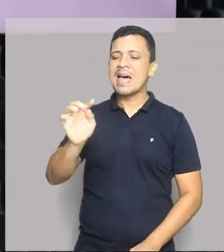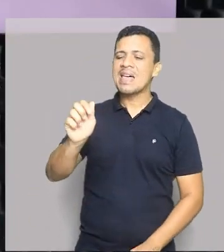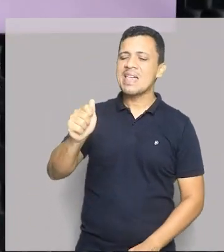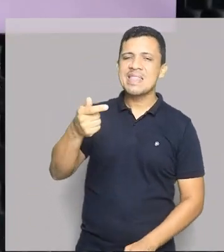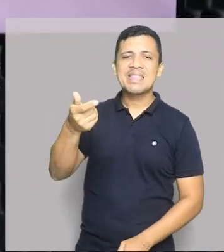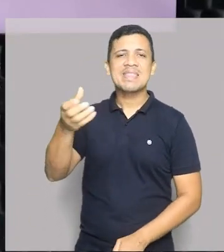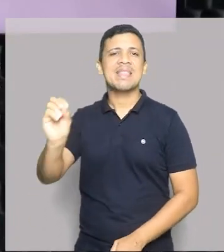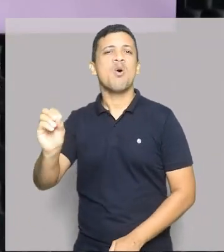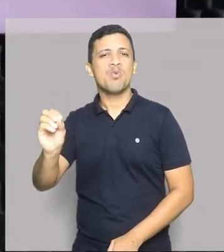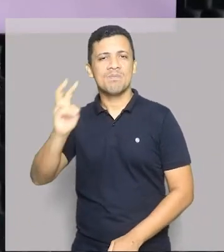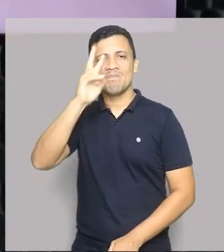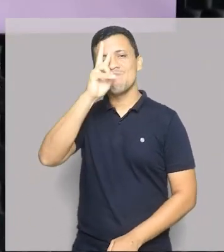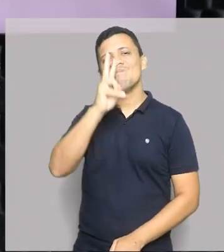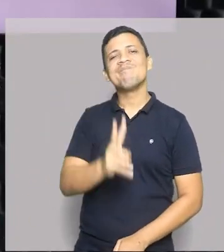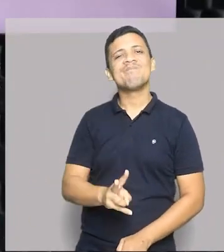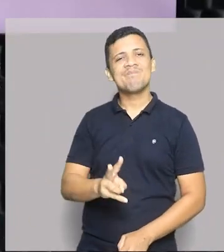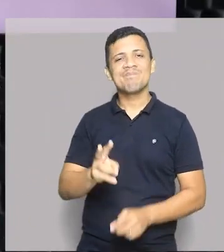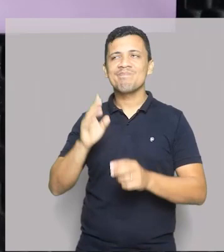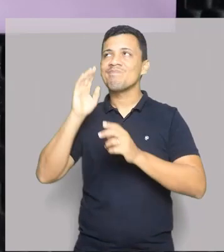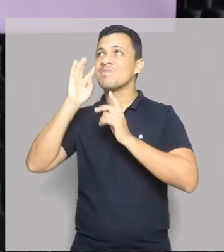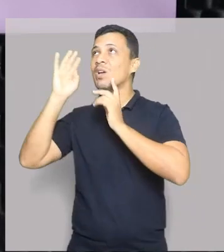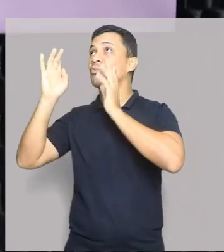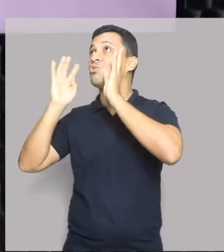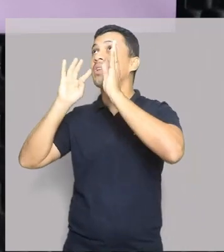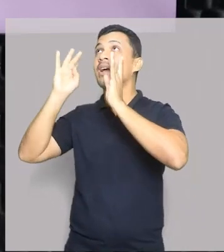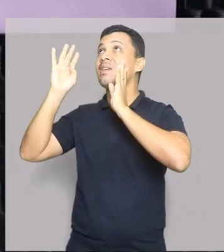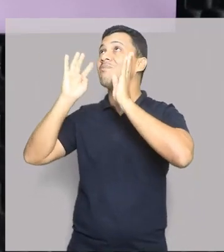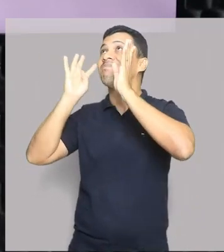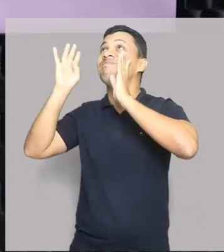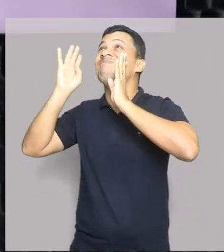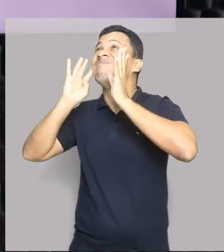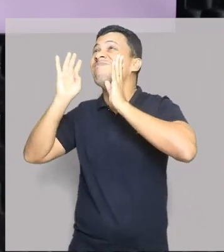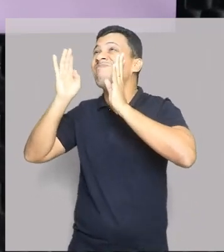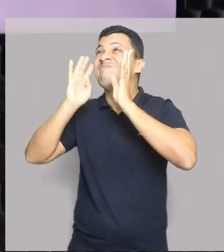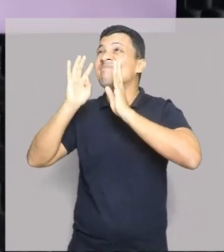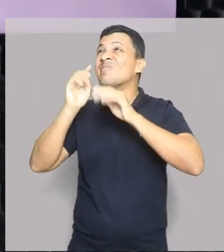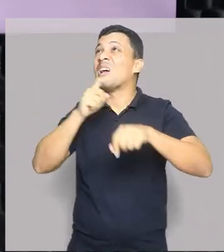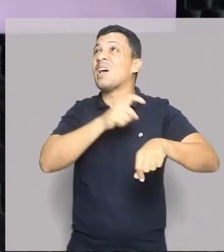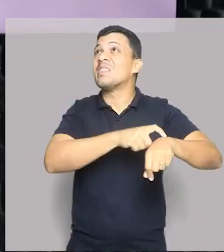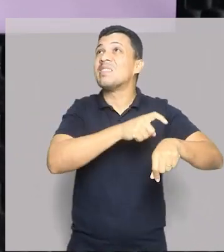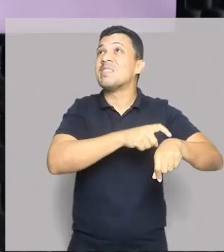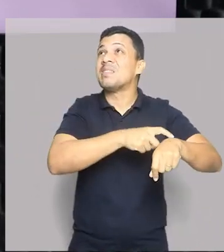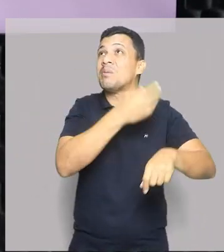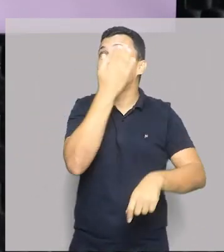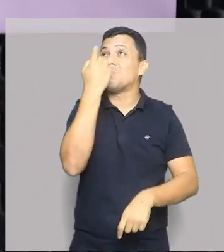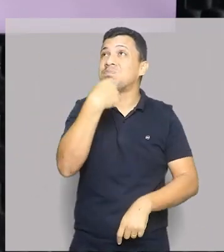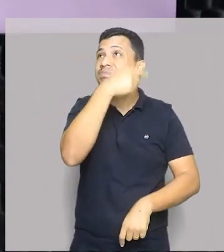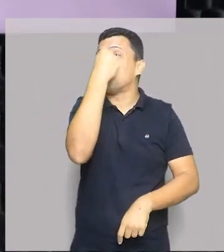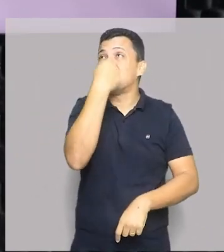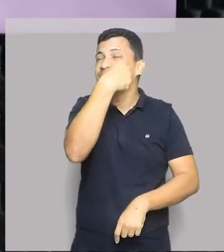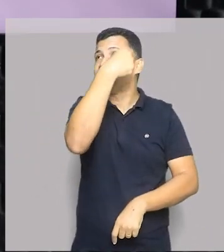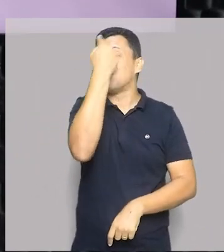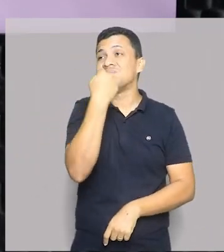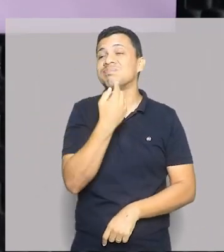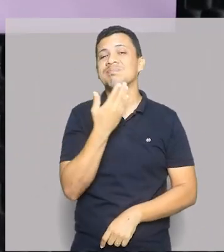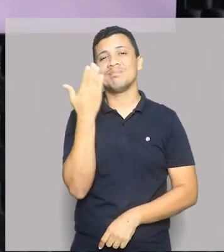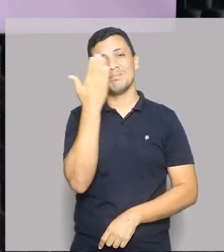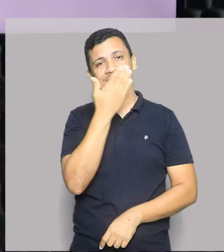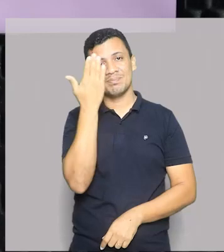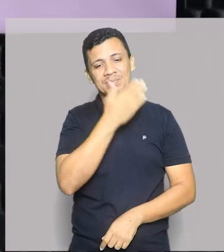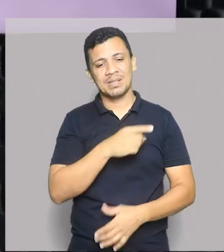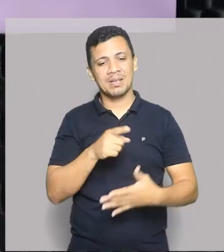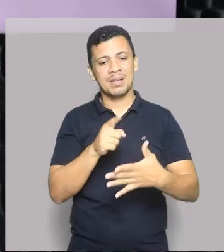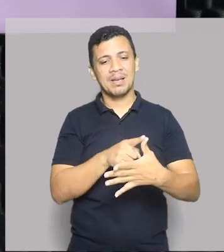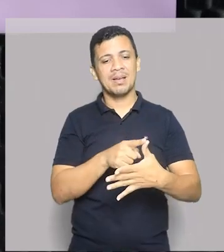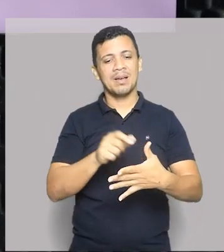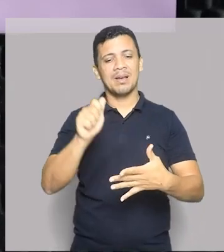distraídos. Qual foi a consequência disso? Não viram o tempo passar, tá? As outras orações, a letra A,